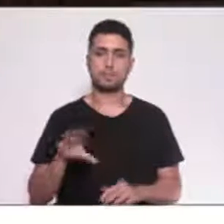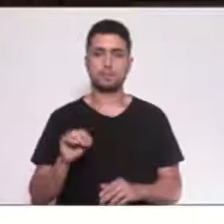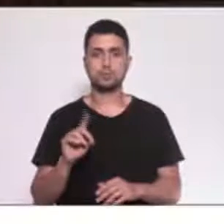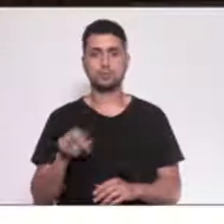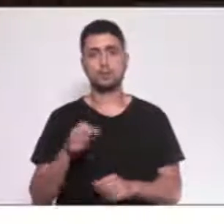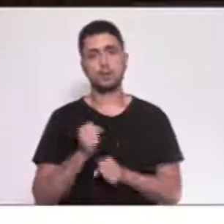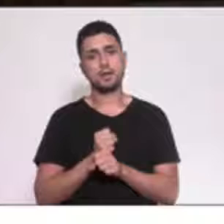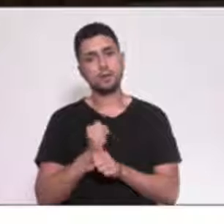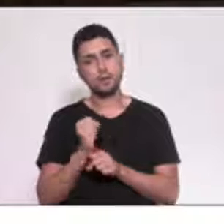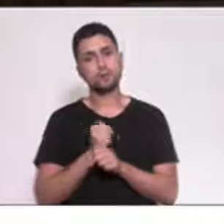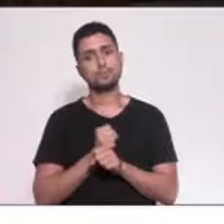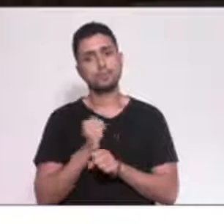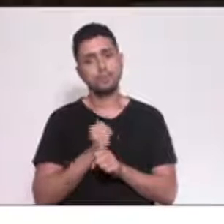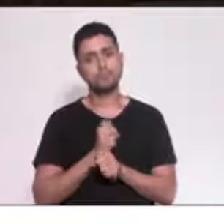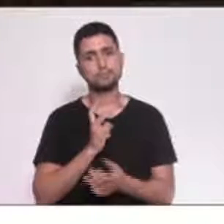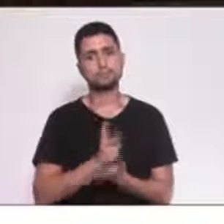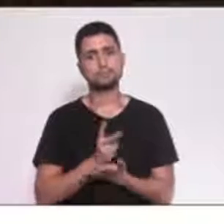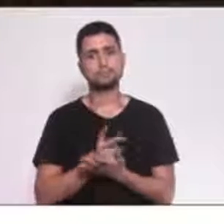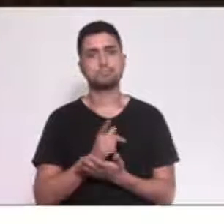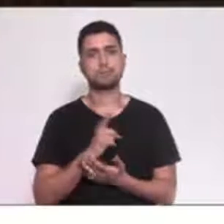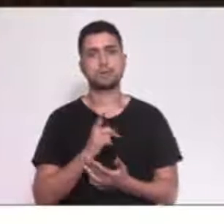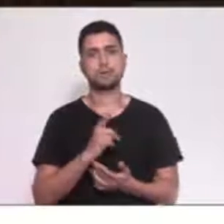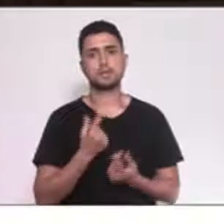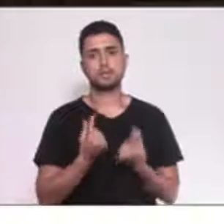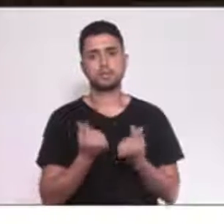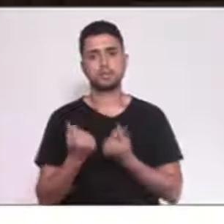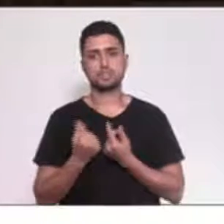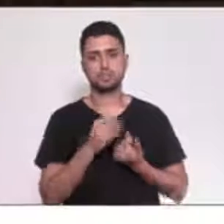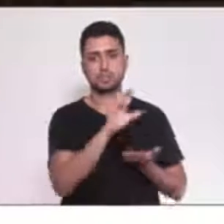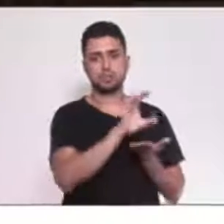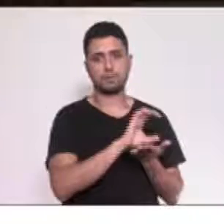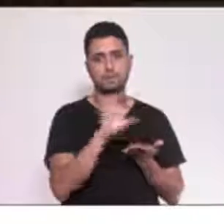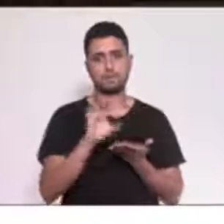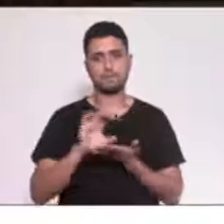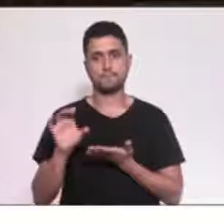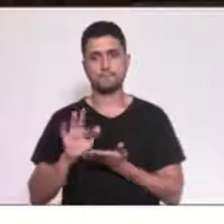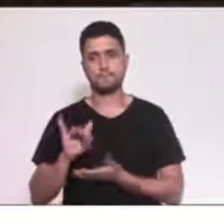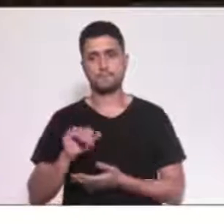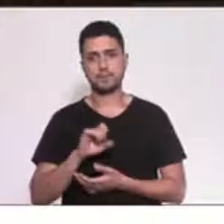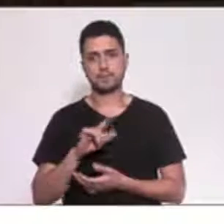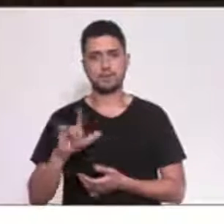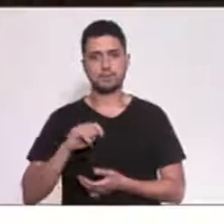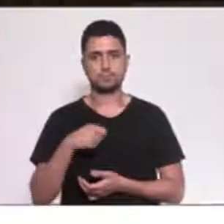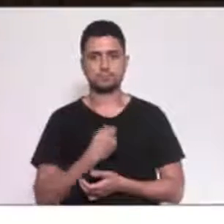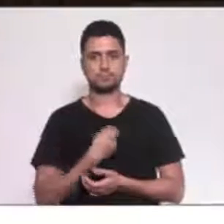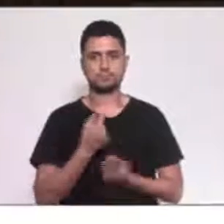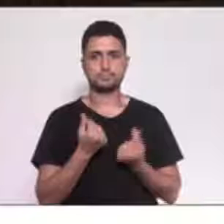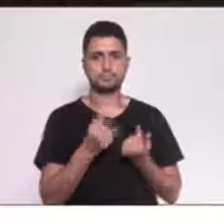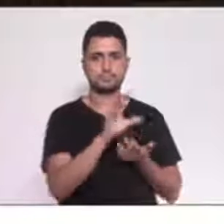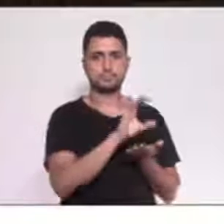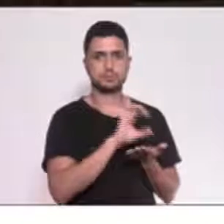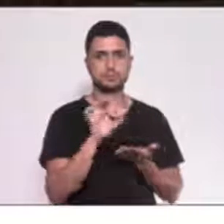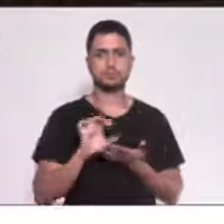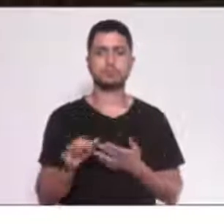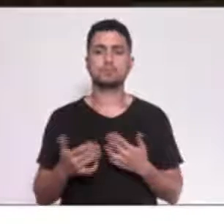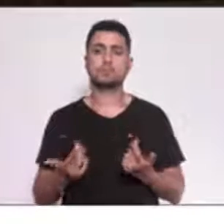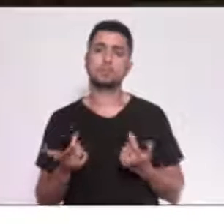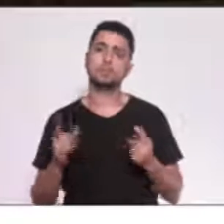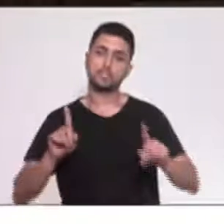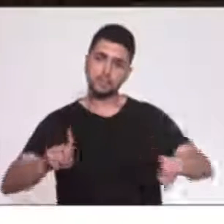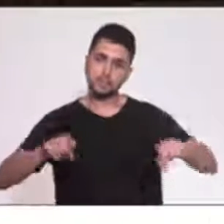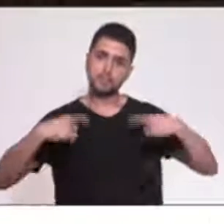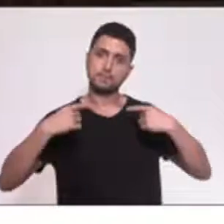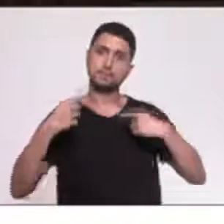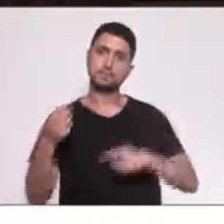plurianual sob um regime de recuperação fiscal, o que impõe ao planejamento novos